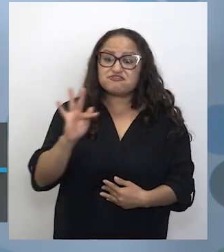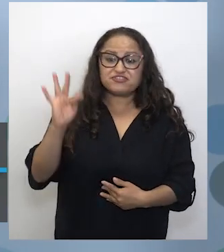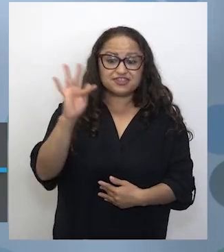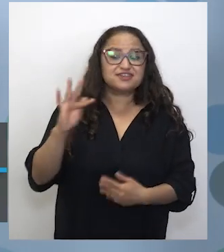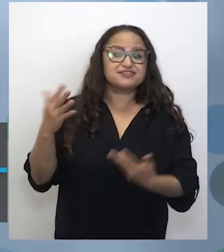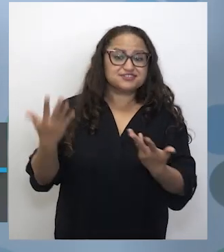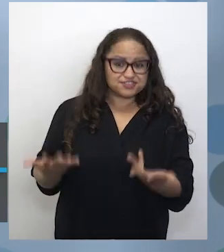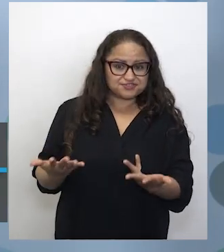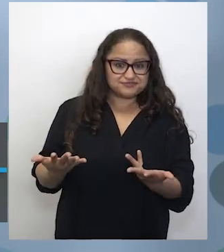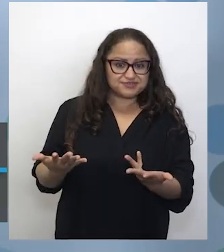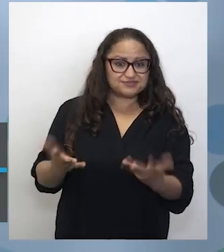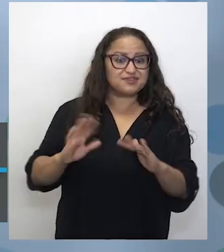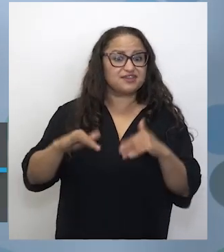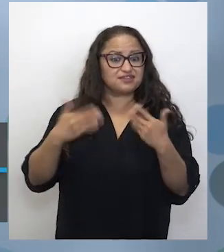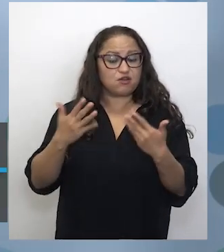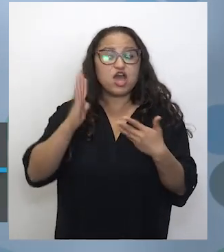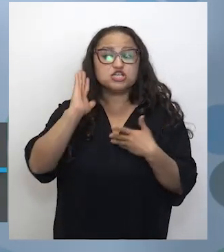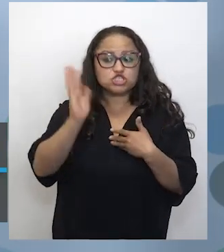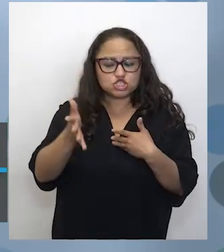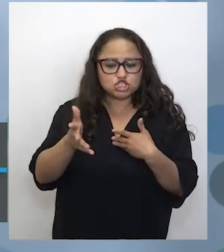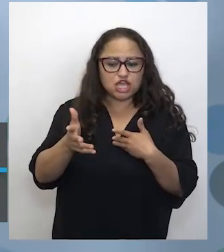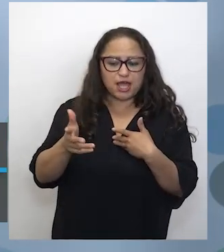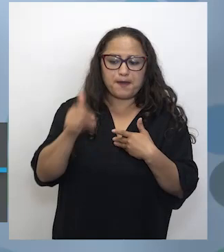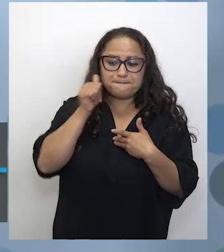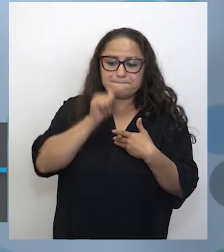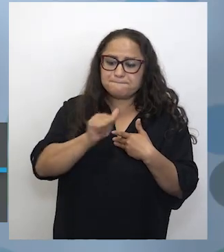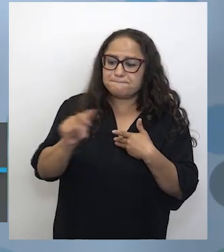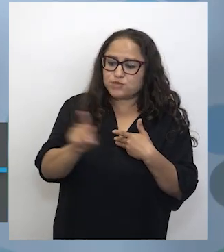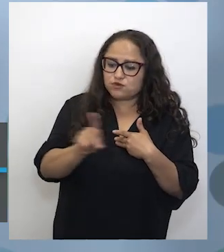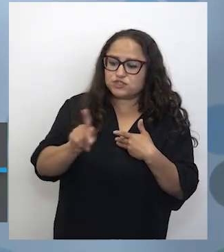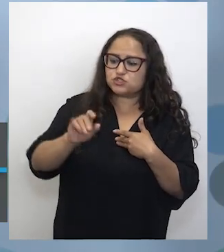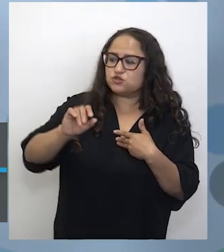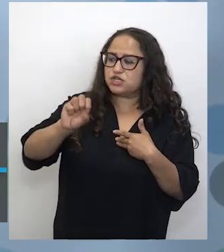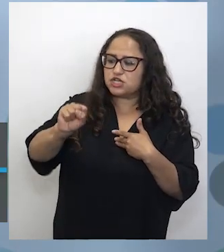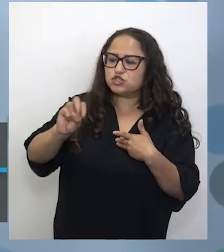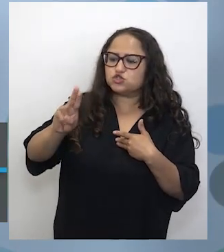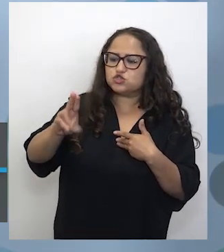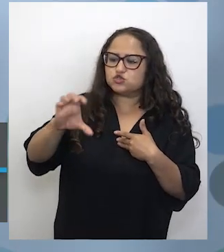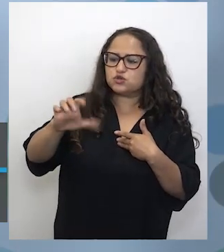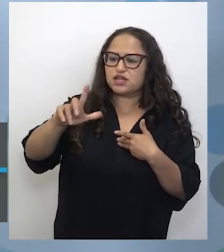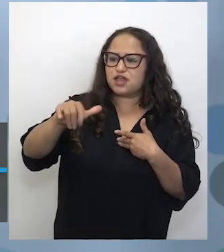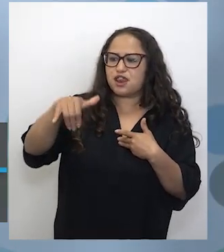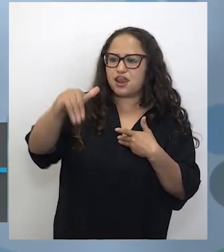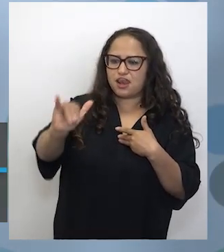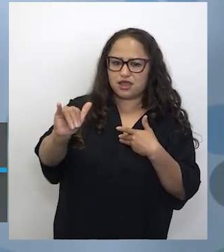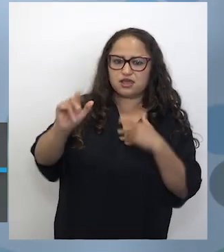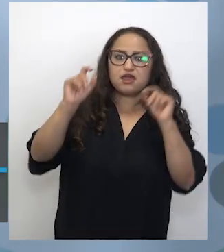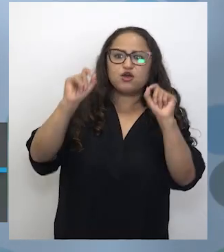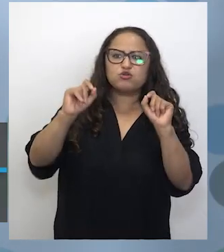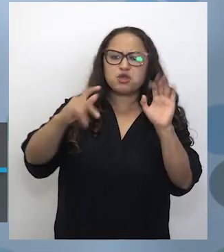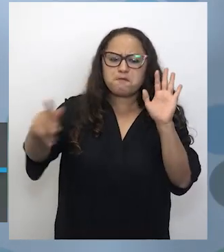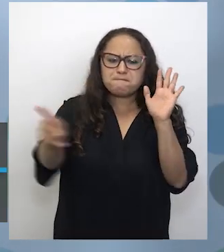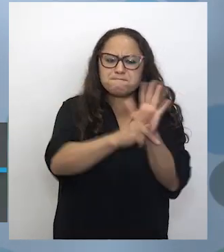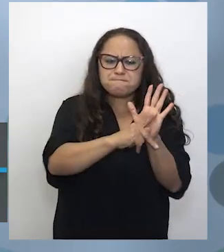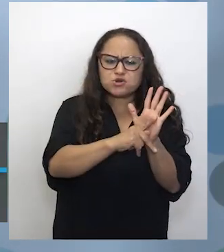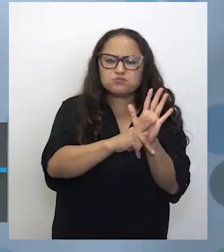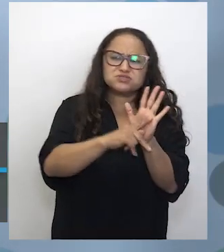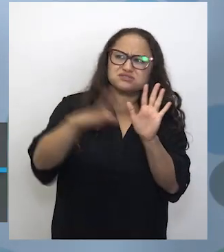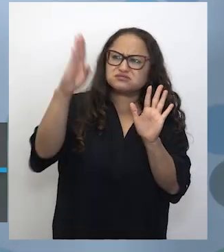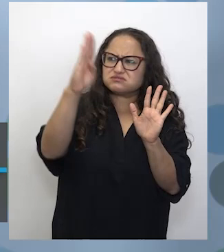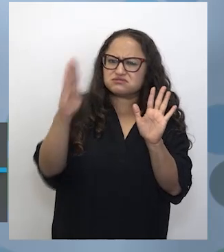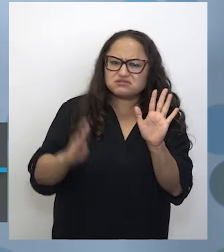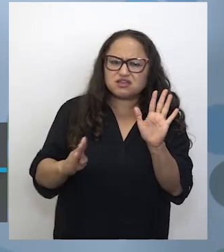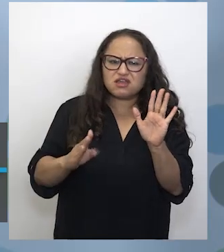né? Então, já a professora Sueli falou que é uma propriedade,